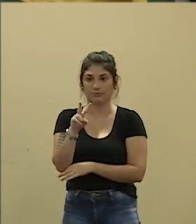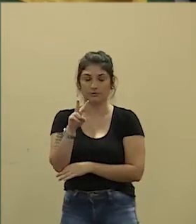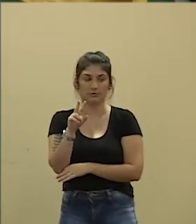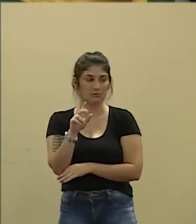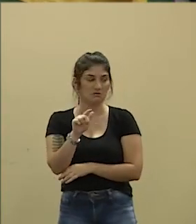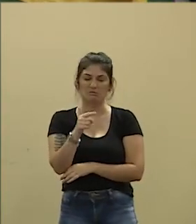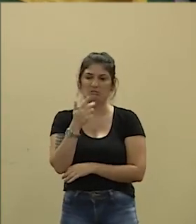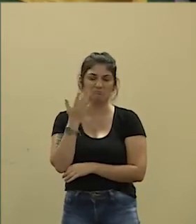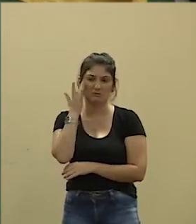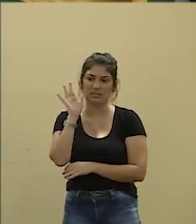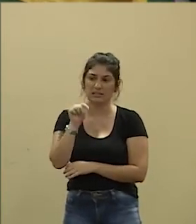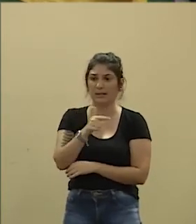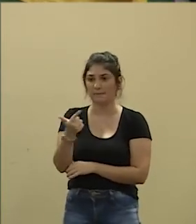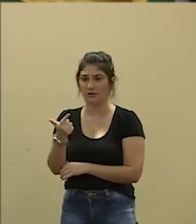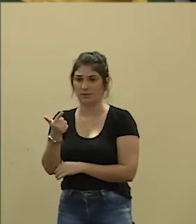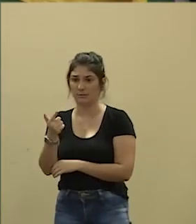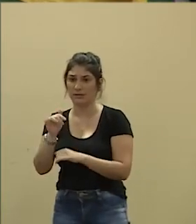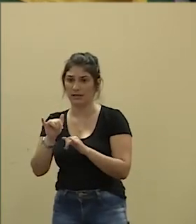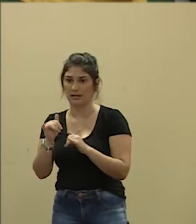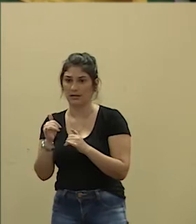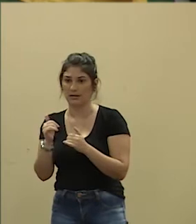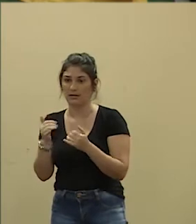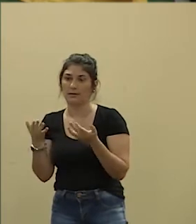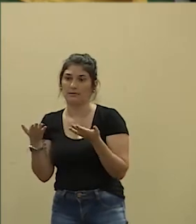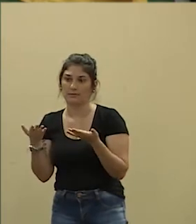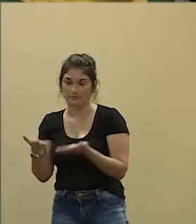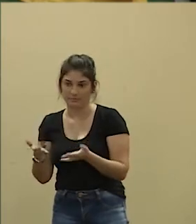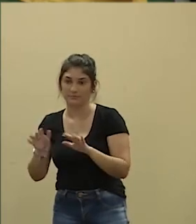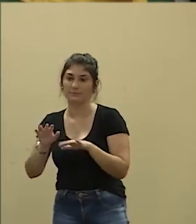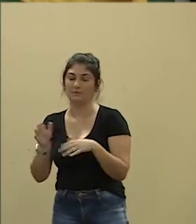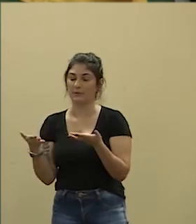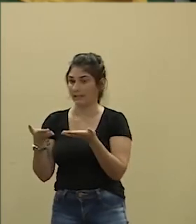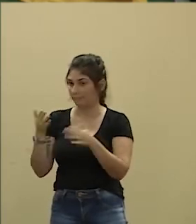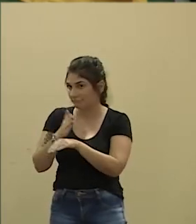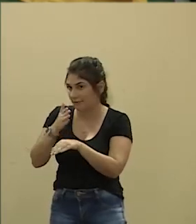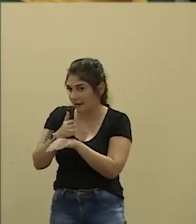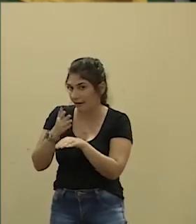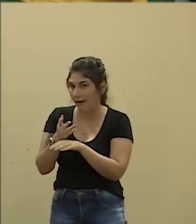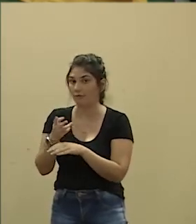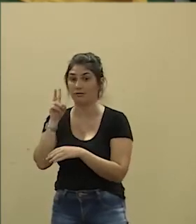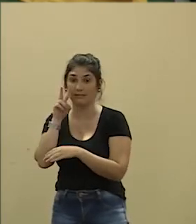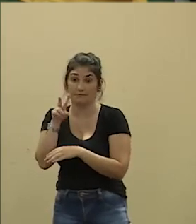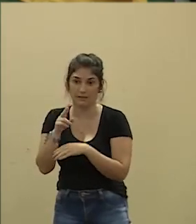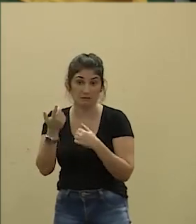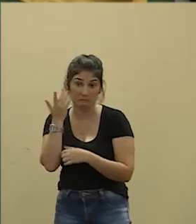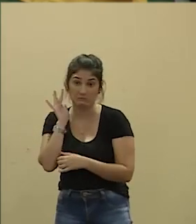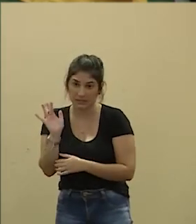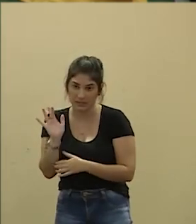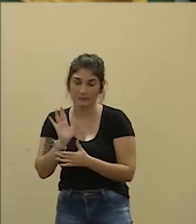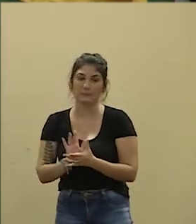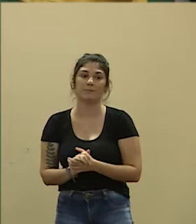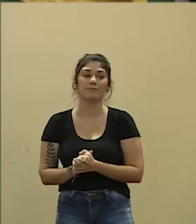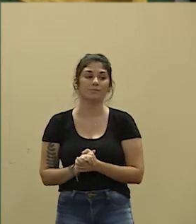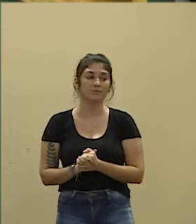disponibilidade depois que fica automaticamente nem quando faz alarde no facebook então é quem não pôde comparecer ainda consegue é s